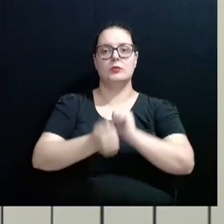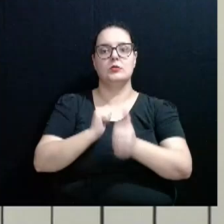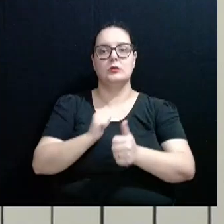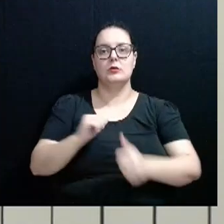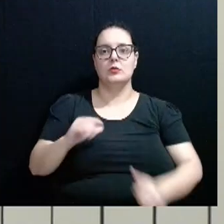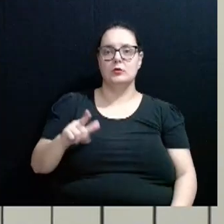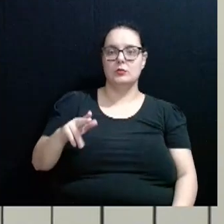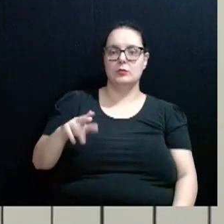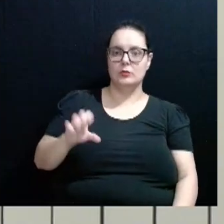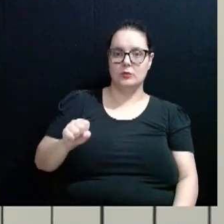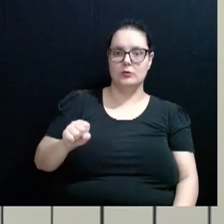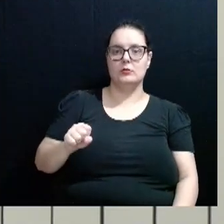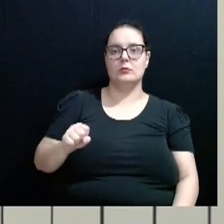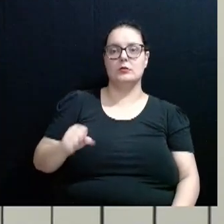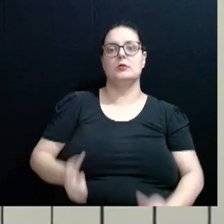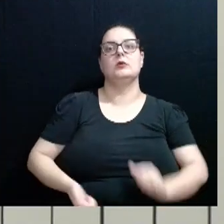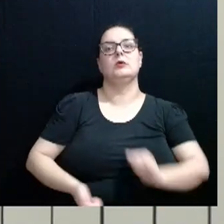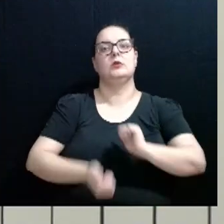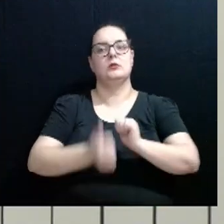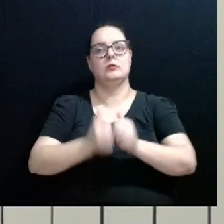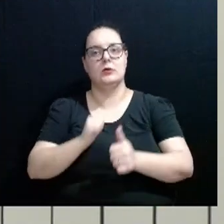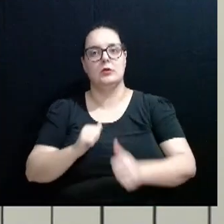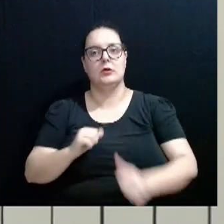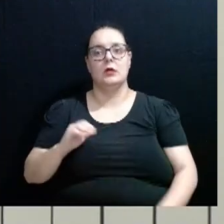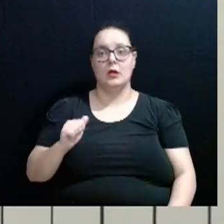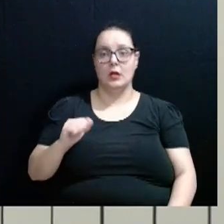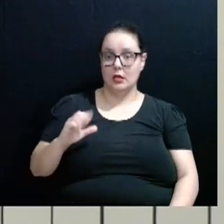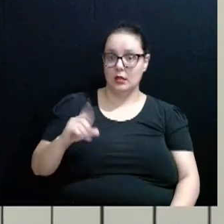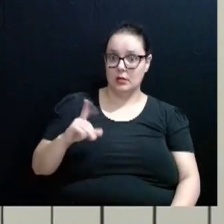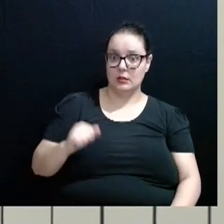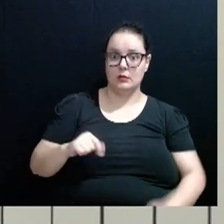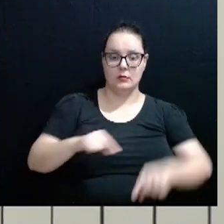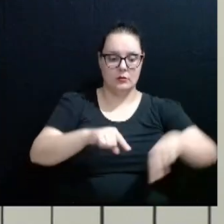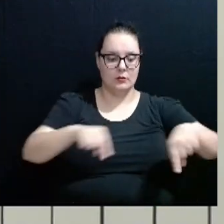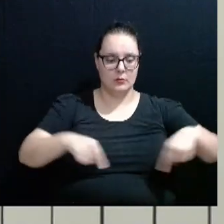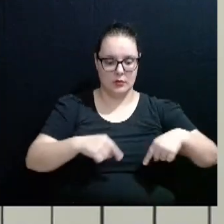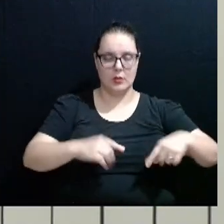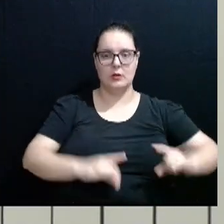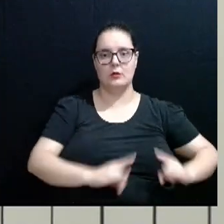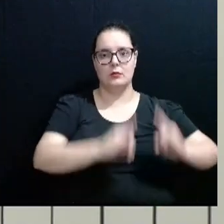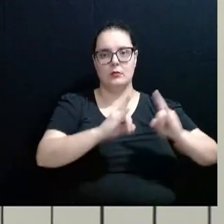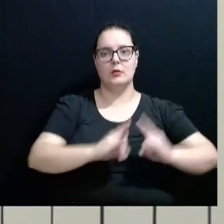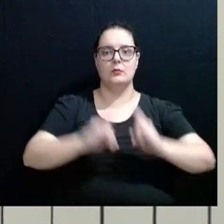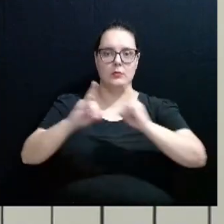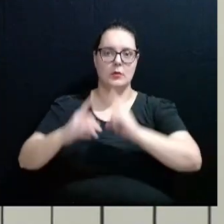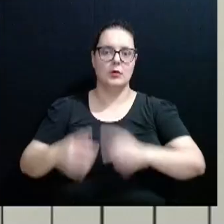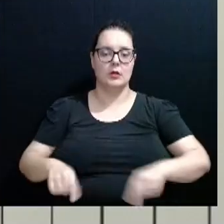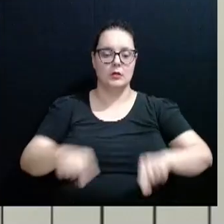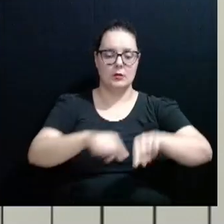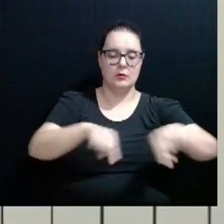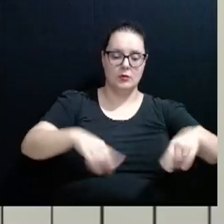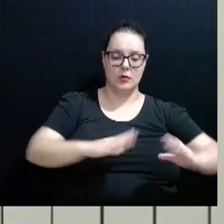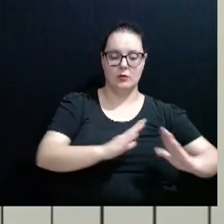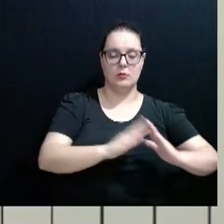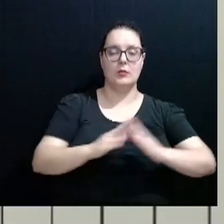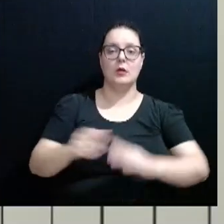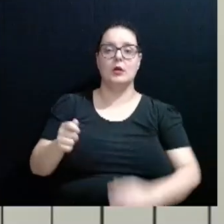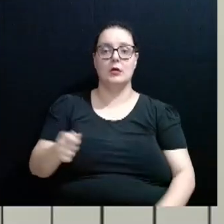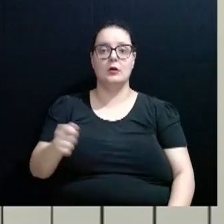esportivos, academias, condomínios verticais e horizontais, associações, hotéis, pousadas